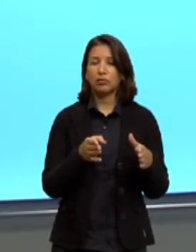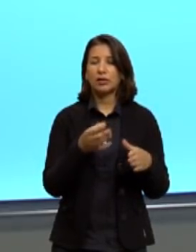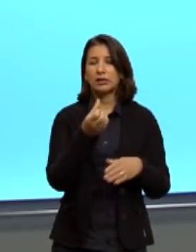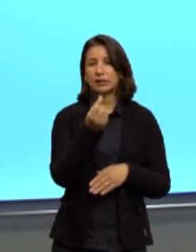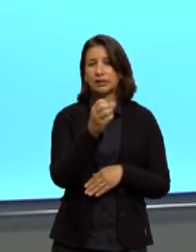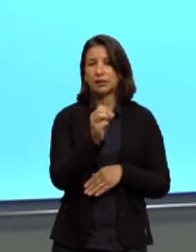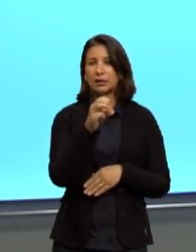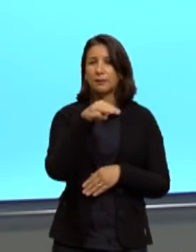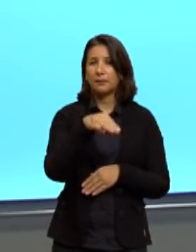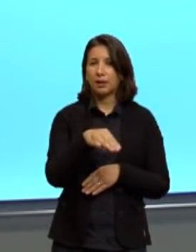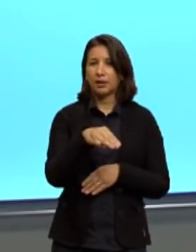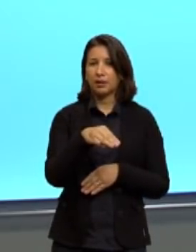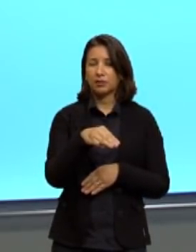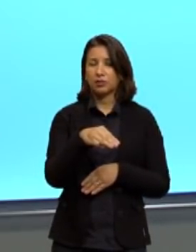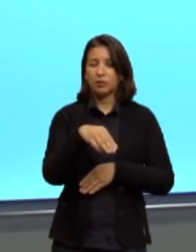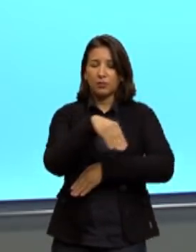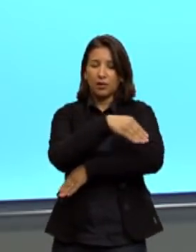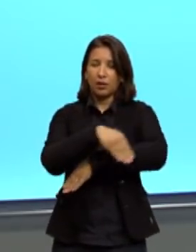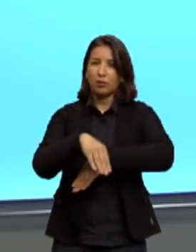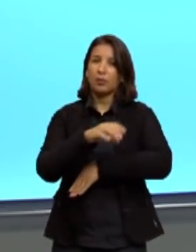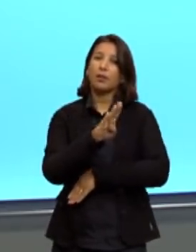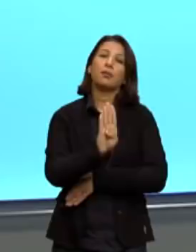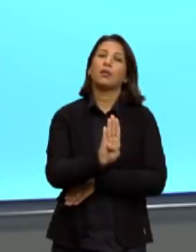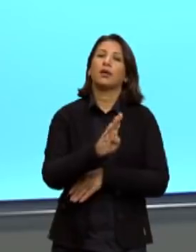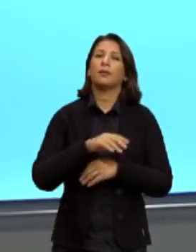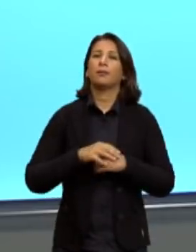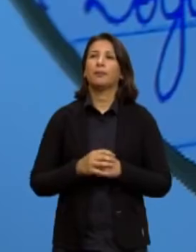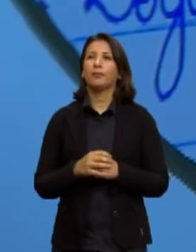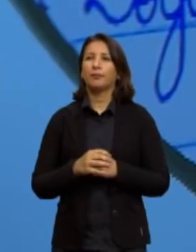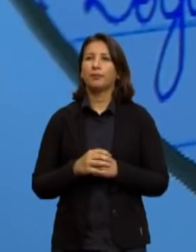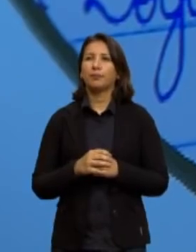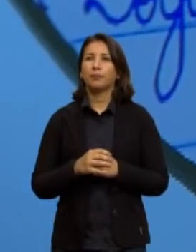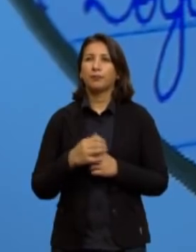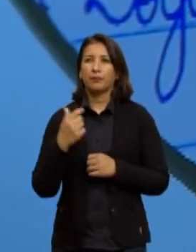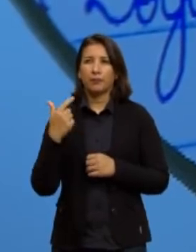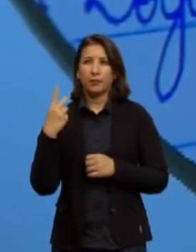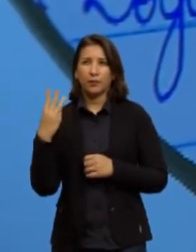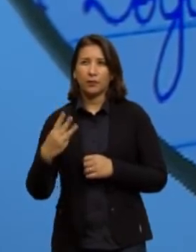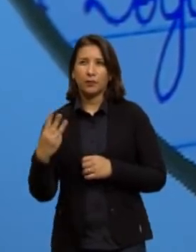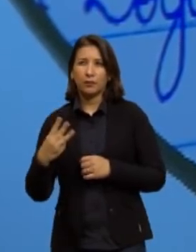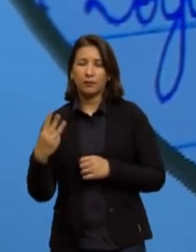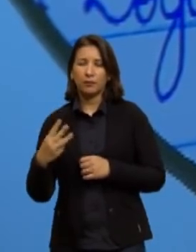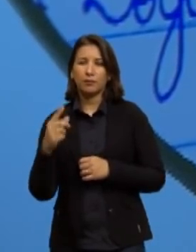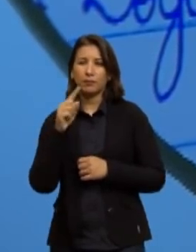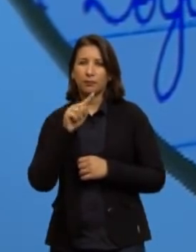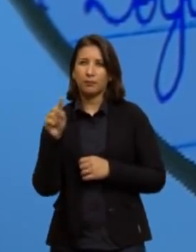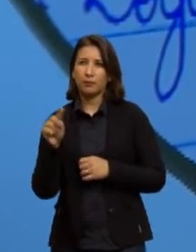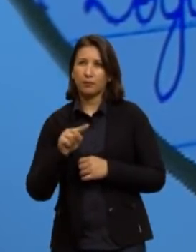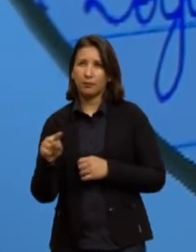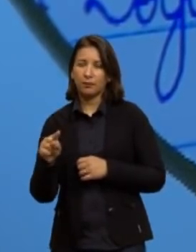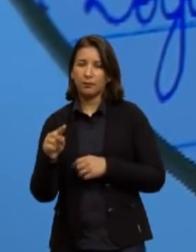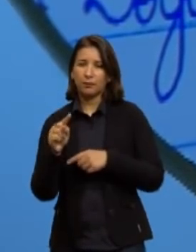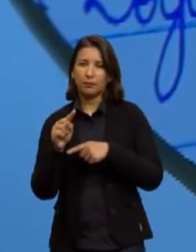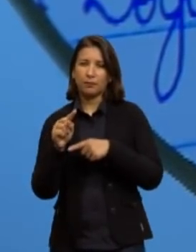b e o terceiro lote e ver para mim igual a 2 para um tão